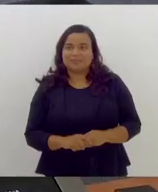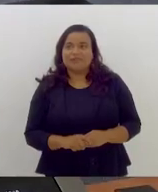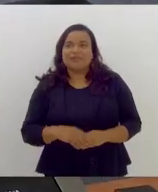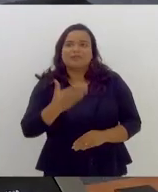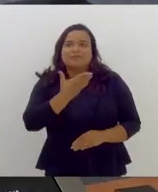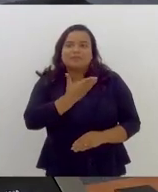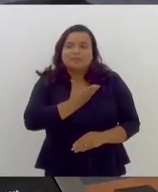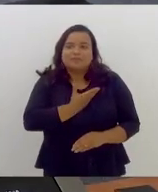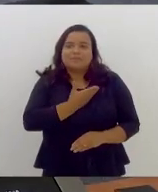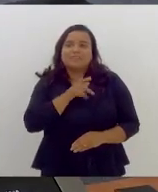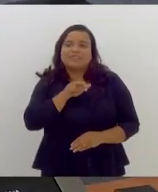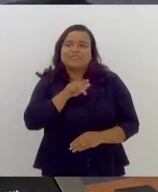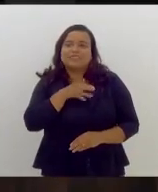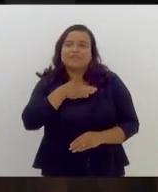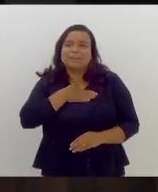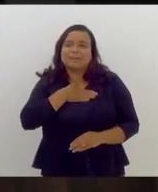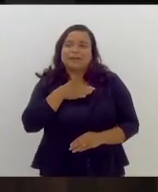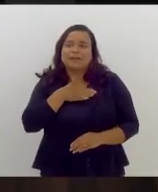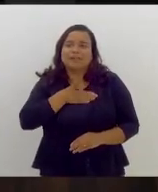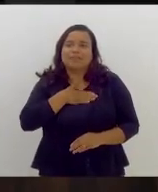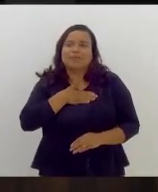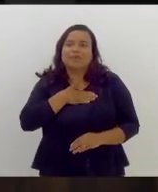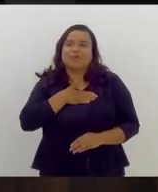Querido amigo, irmão,